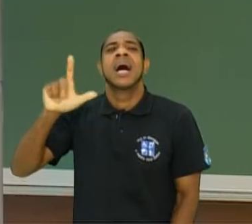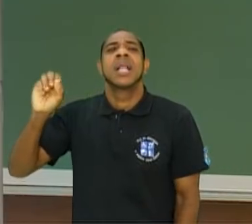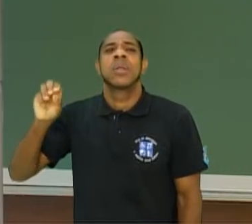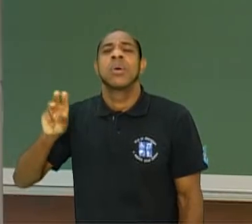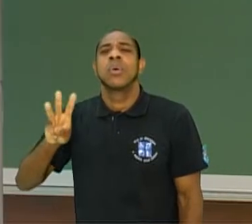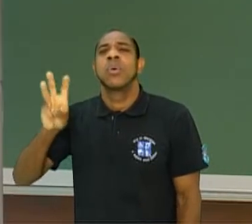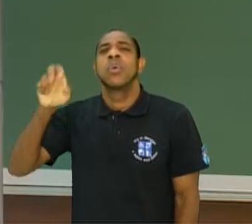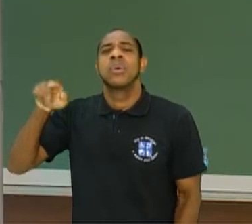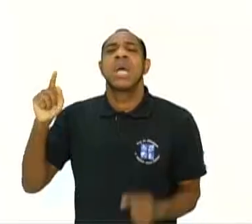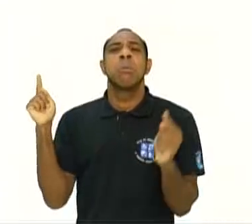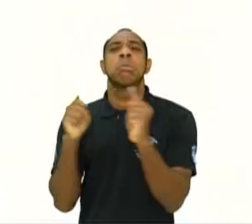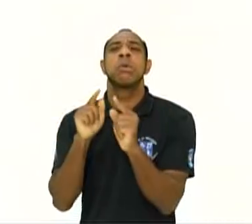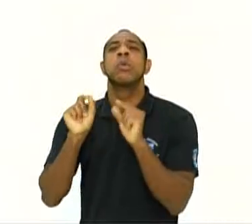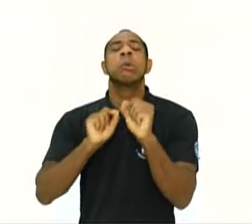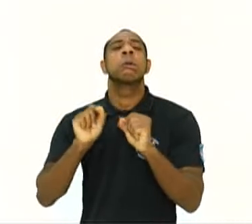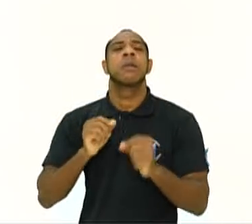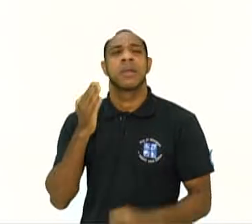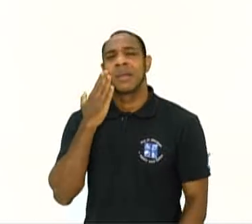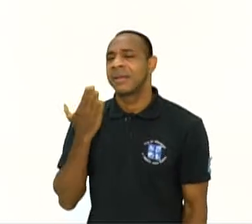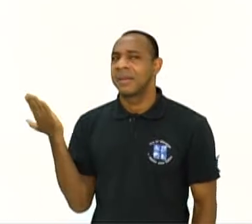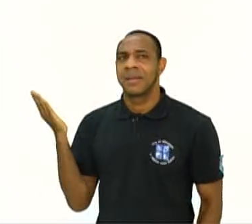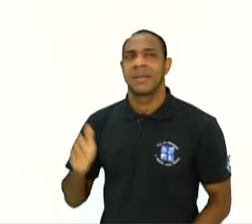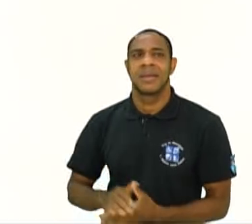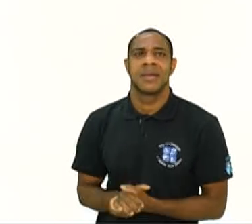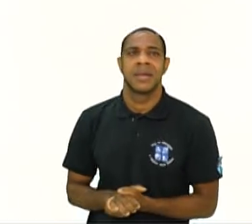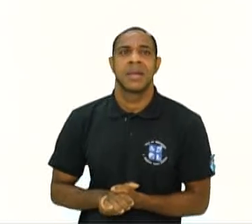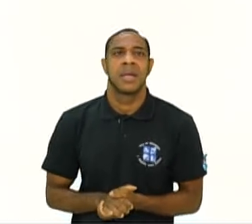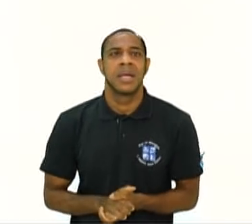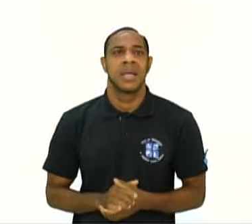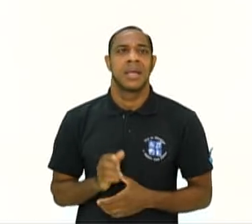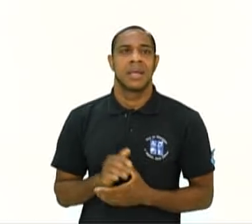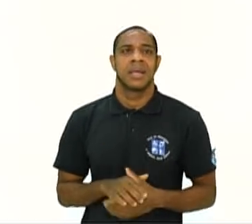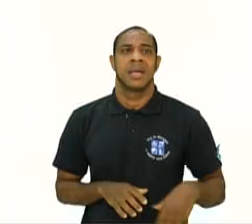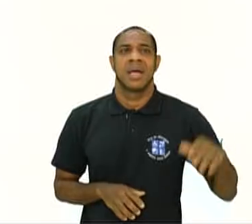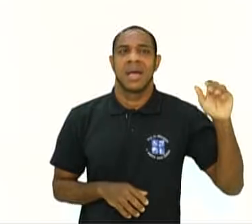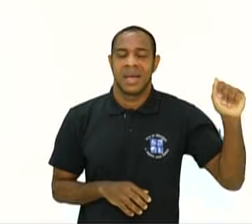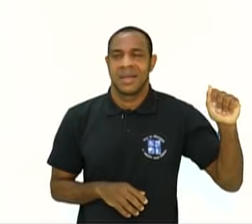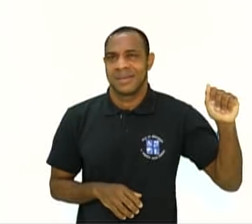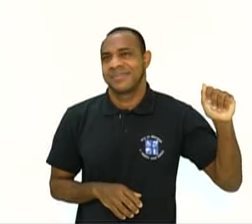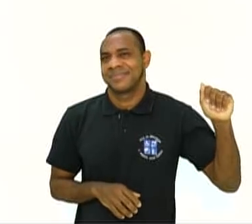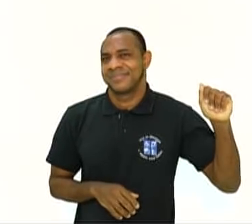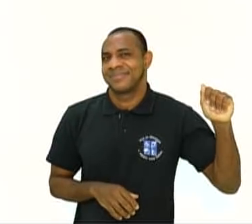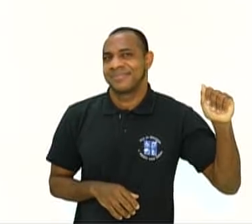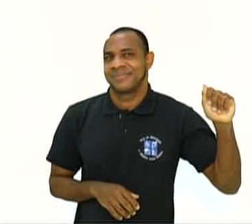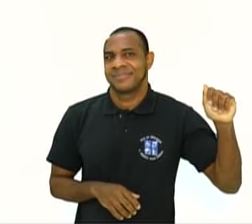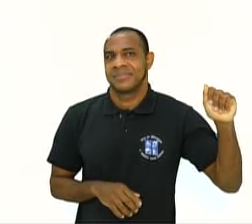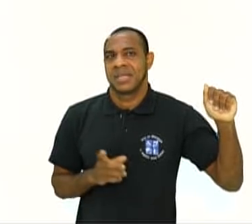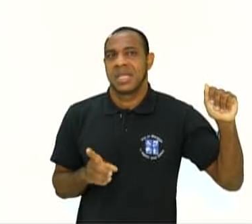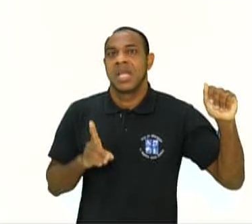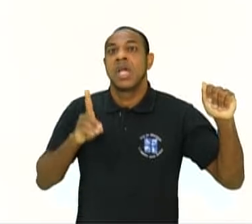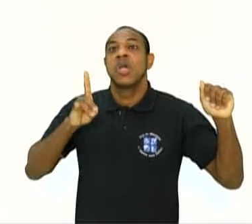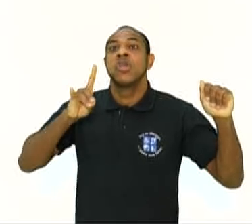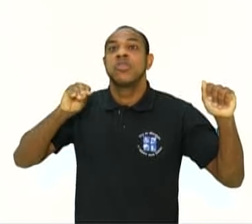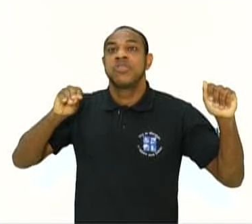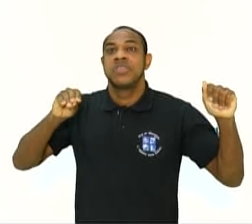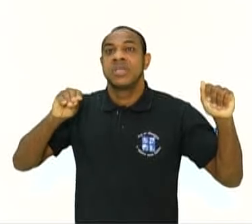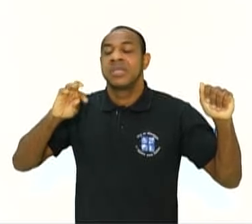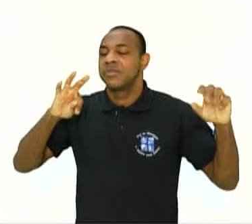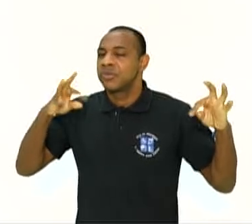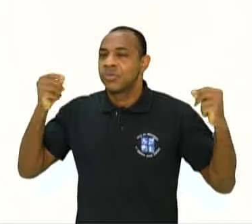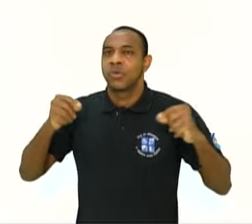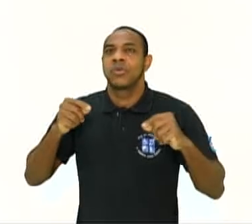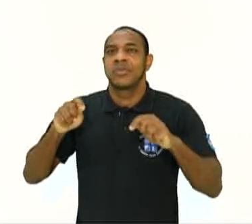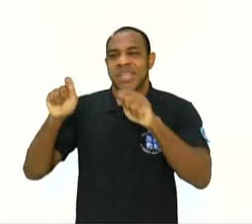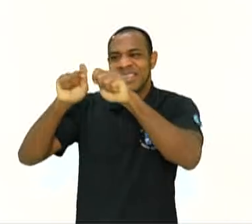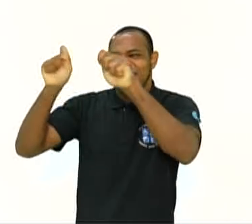resposta, então, ó. All Hallows Evening. Esse All Hallows, gente, quer dizer o Dia de Todos os Santos, que a